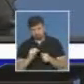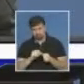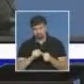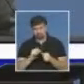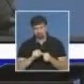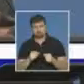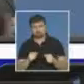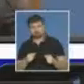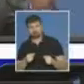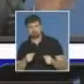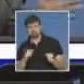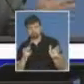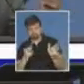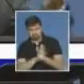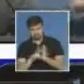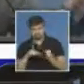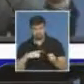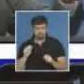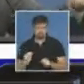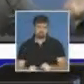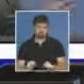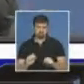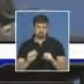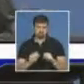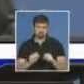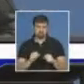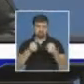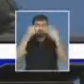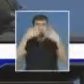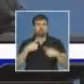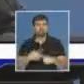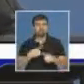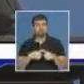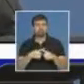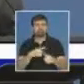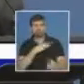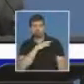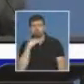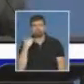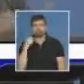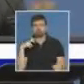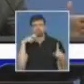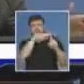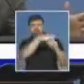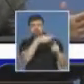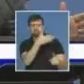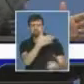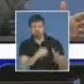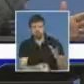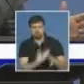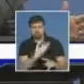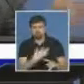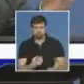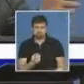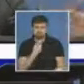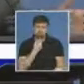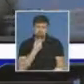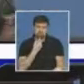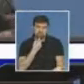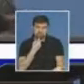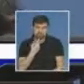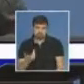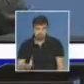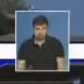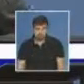comissão parlamentar de inquérito com o objeto Claro que seria uma morte se os acidentes mas pelo menos uma vez que está na nossa cidade não